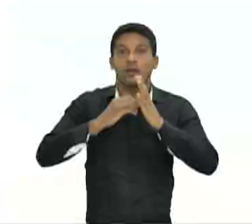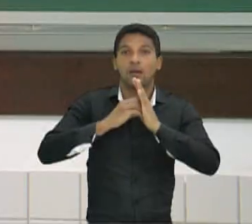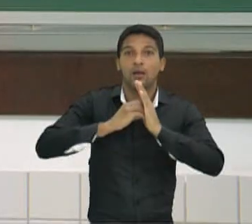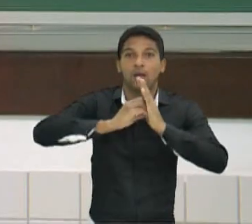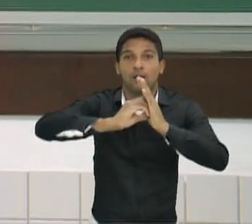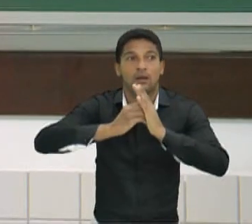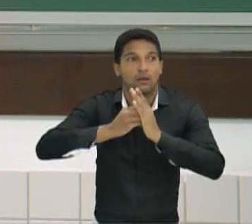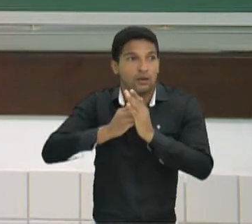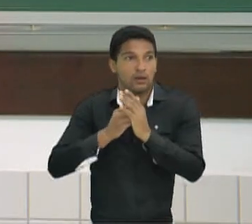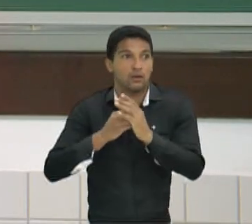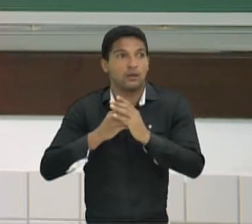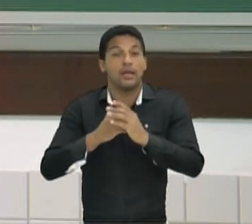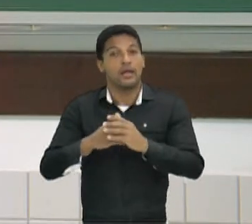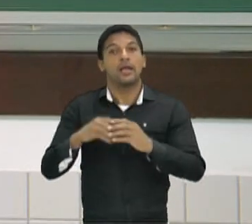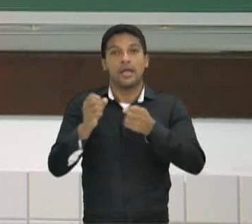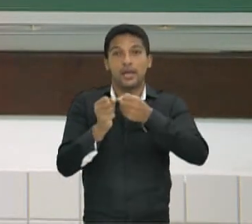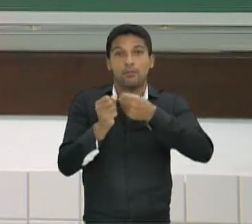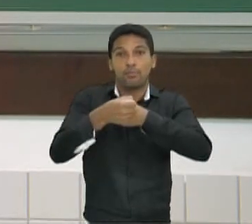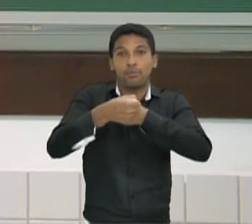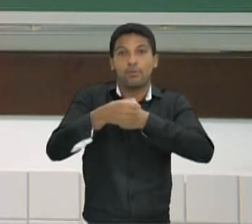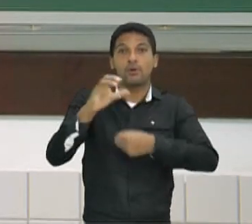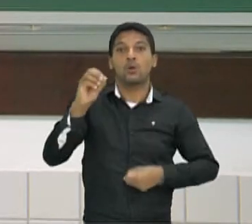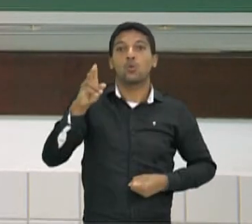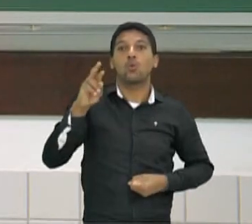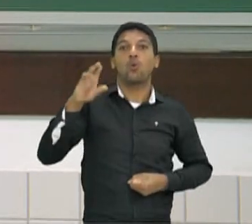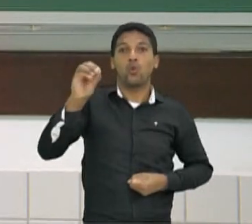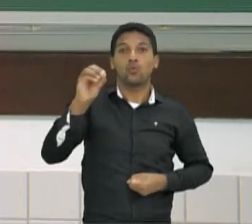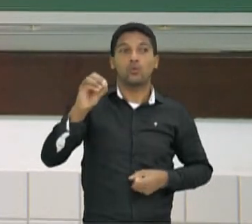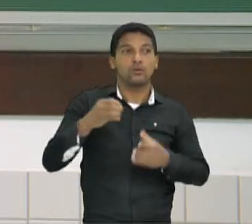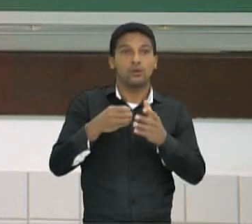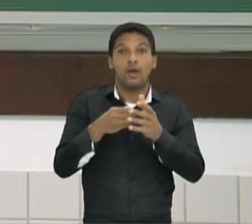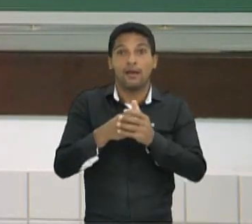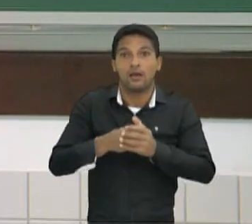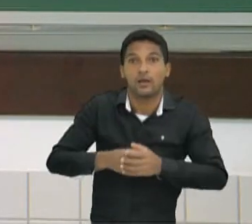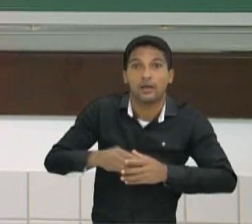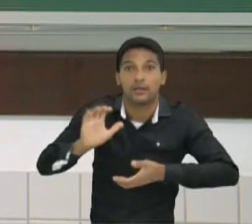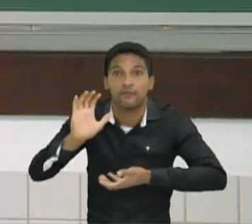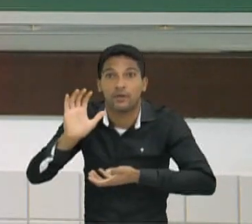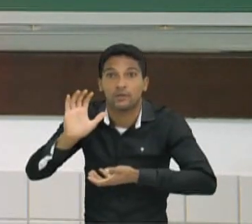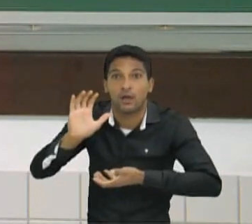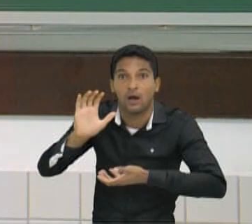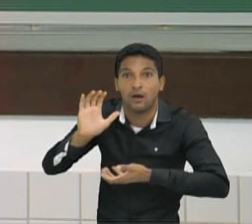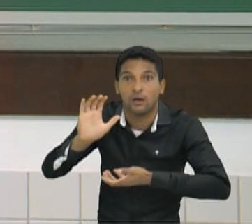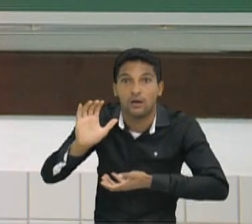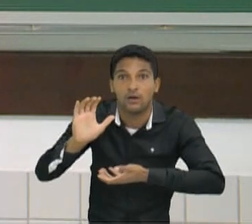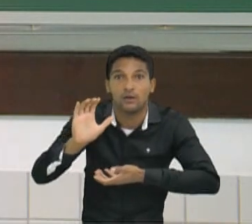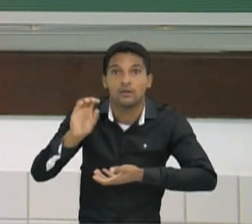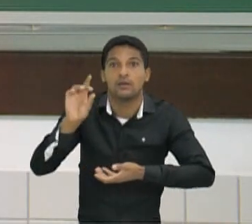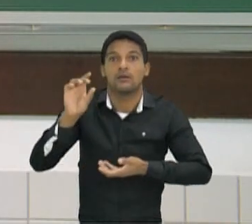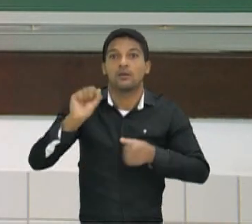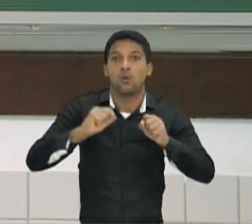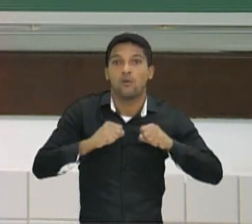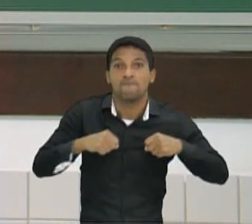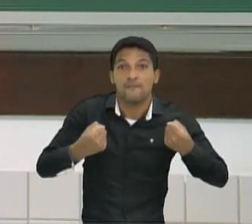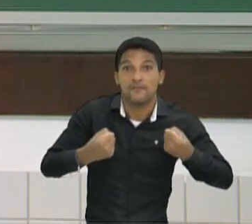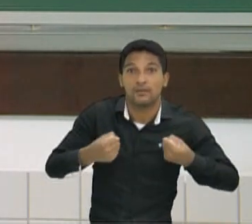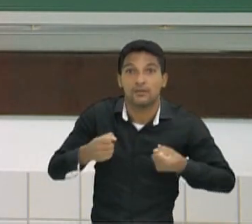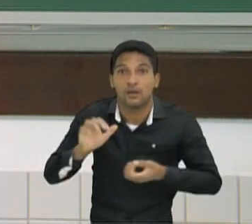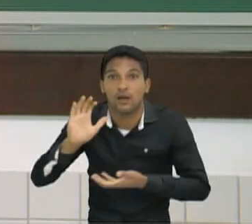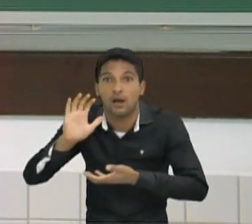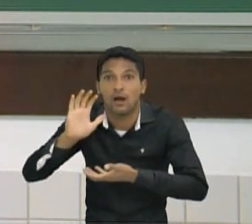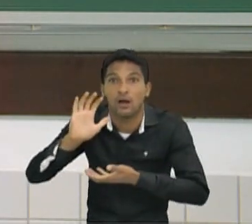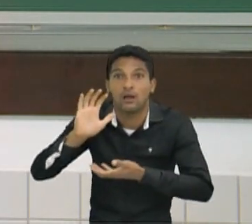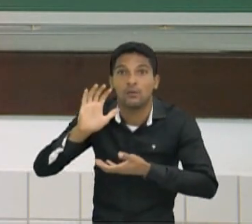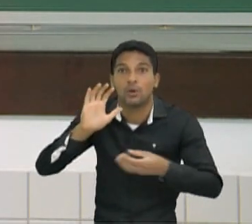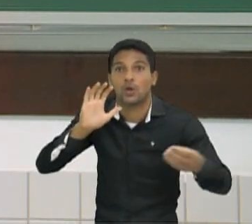de beisebol, ela é feita de couro e utilizada pela defesa para segurar a bolinha. Então são revestidas para absorver o impacto da